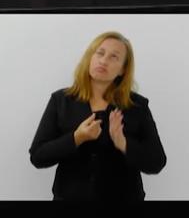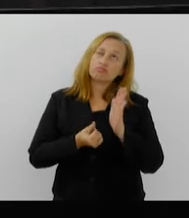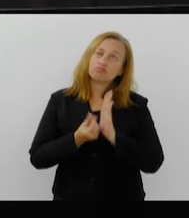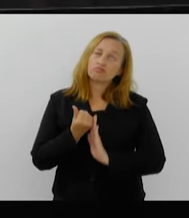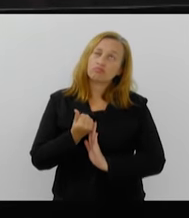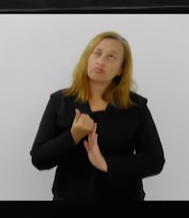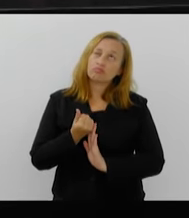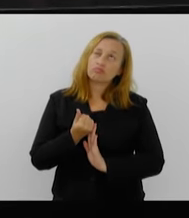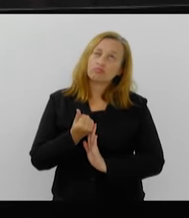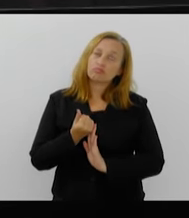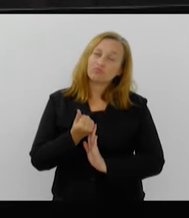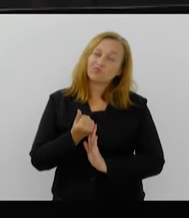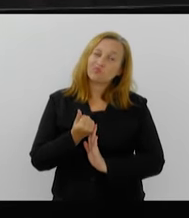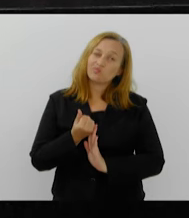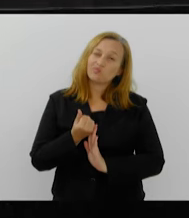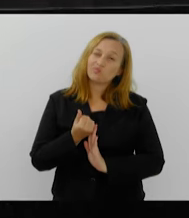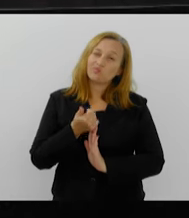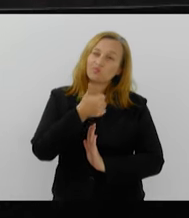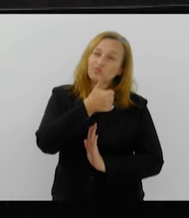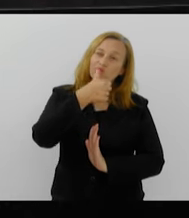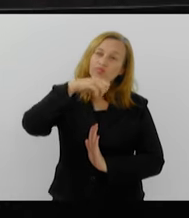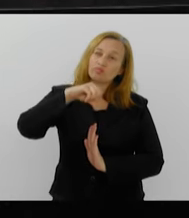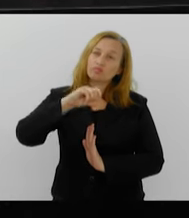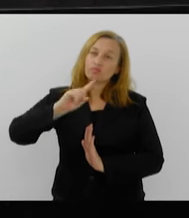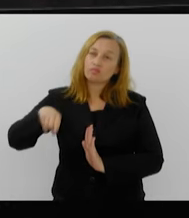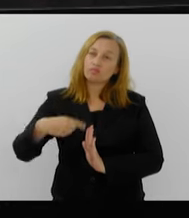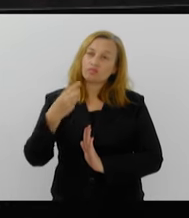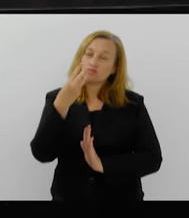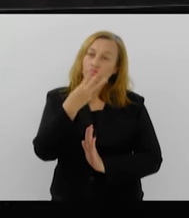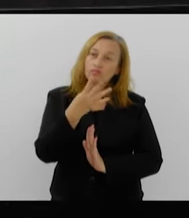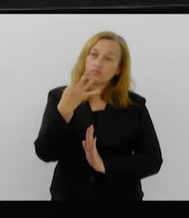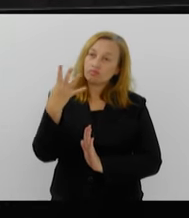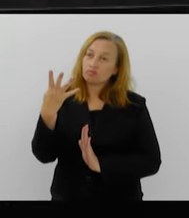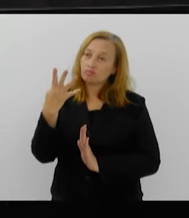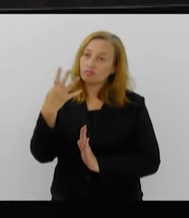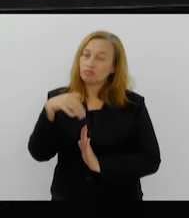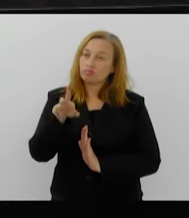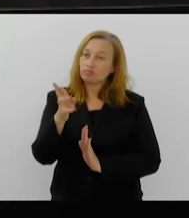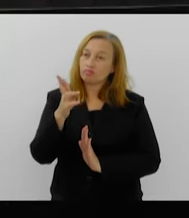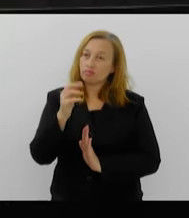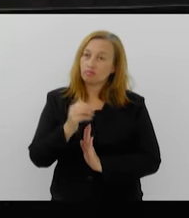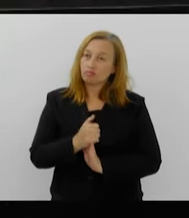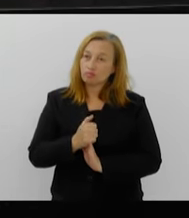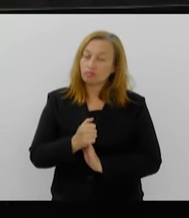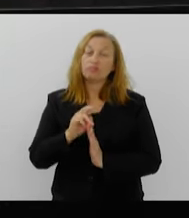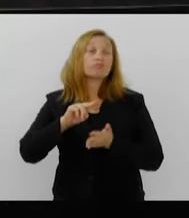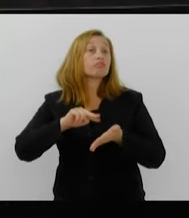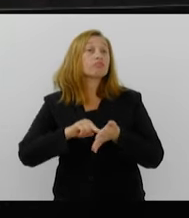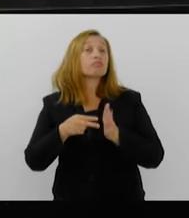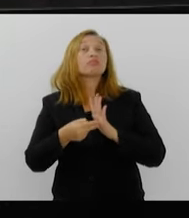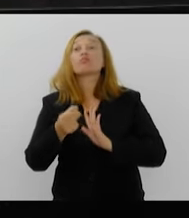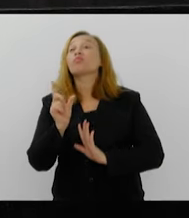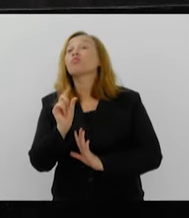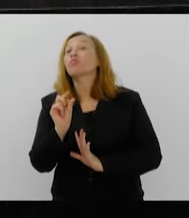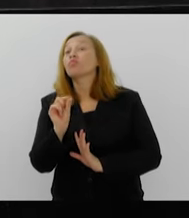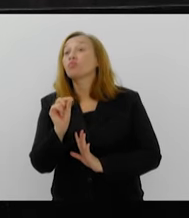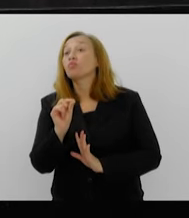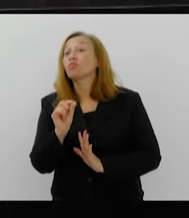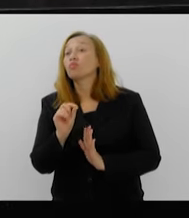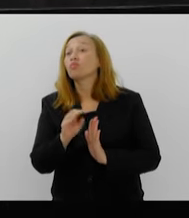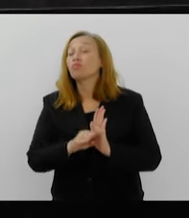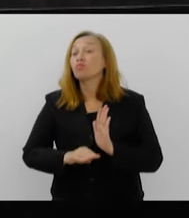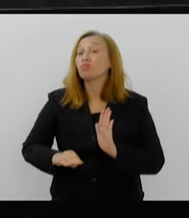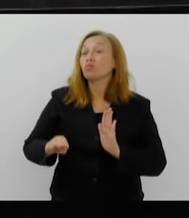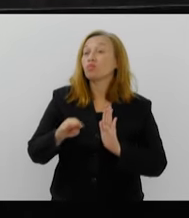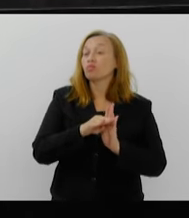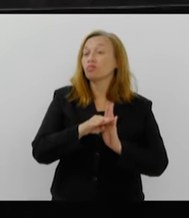orçamento cerca de 19,34 bilhões, o que significa um aumento